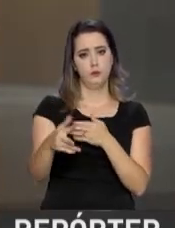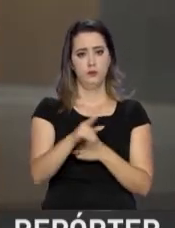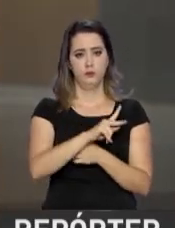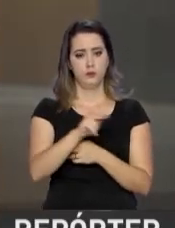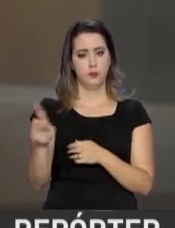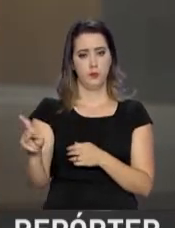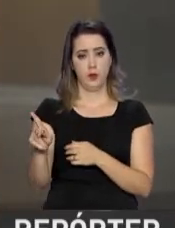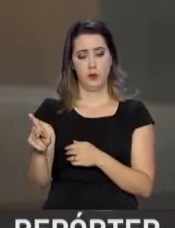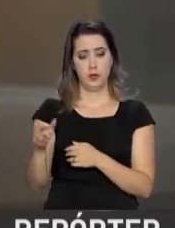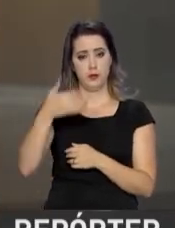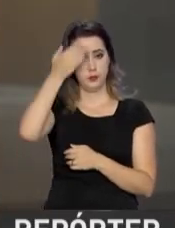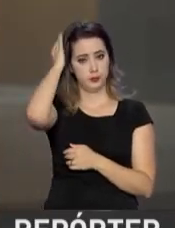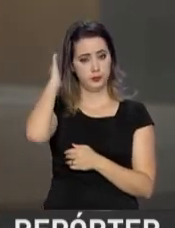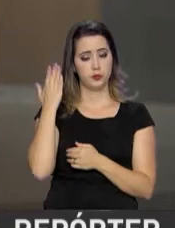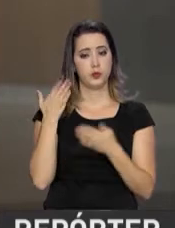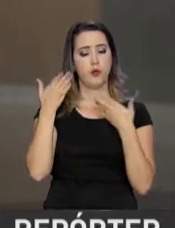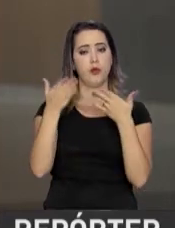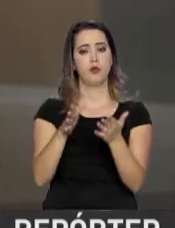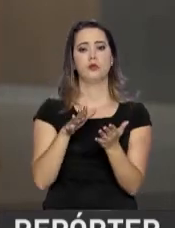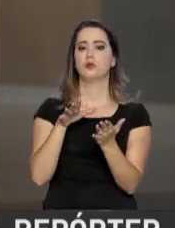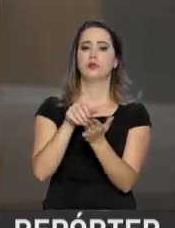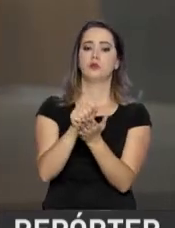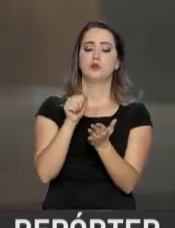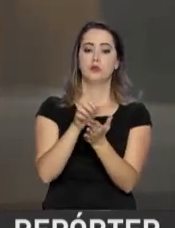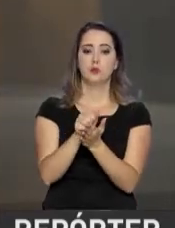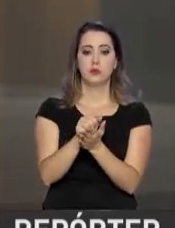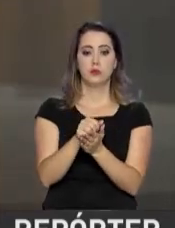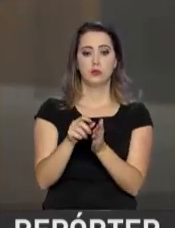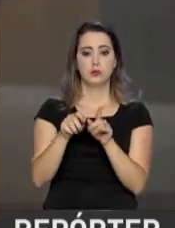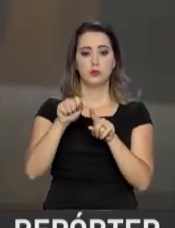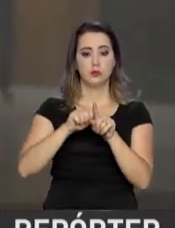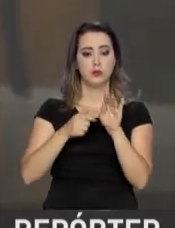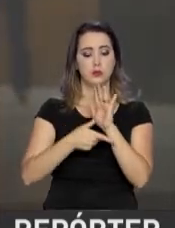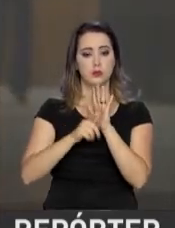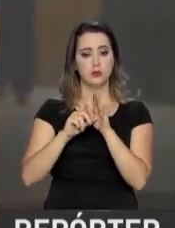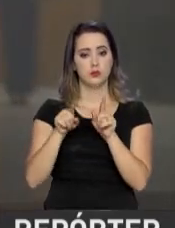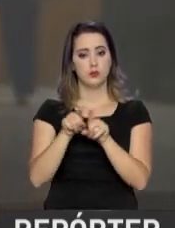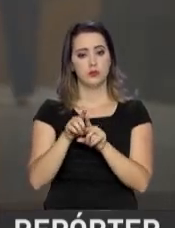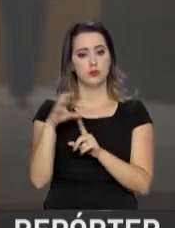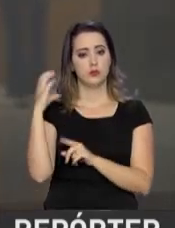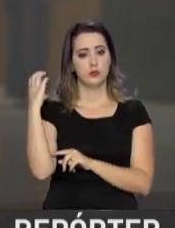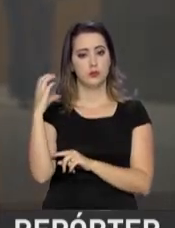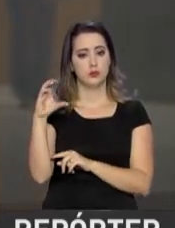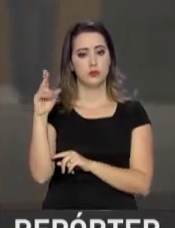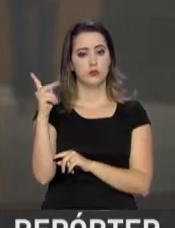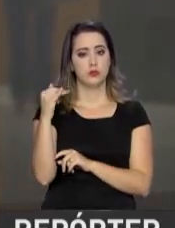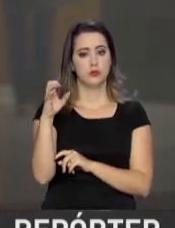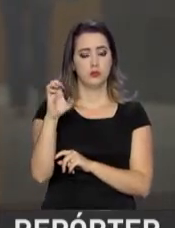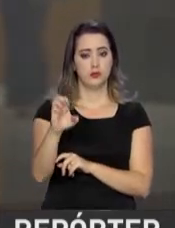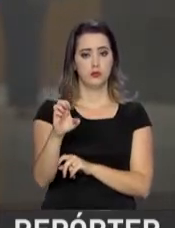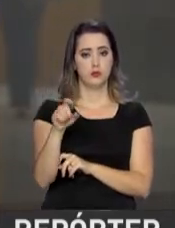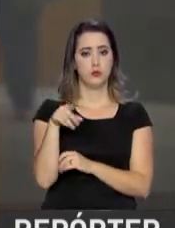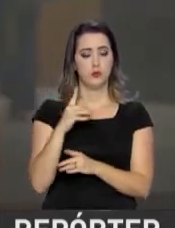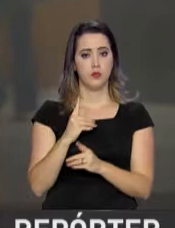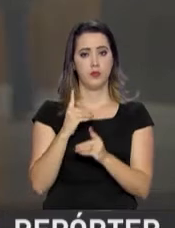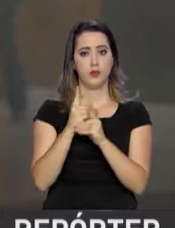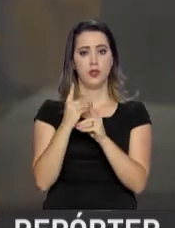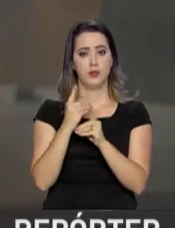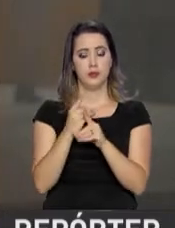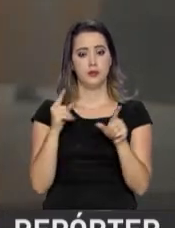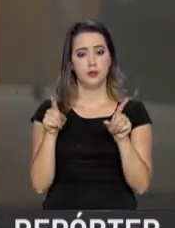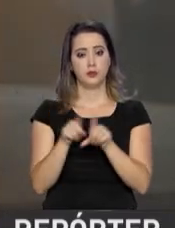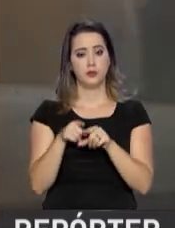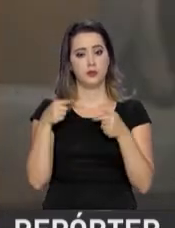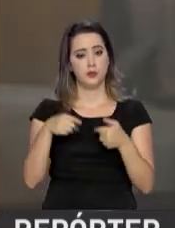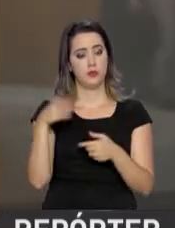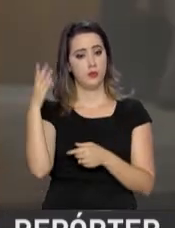esteve na posse de sebastián pinera no mês passado no chile e este encontro aqui